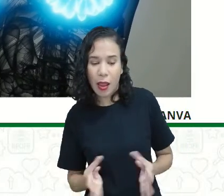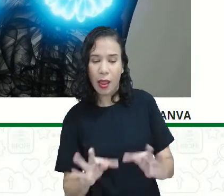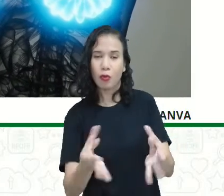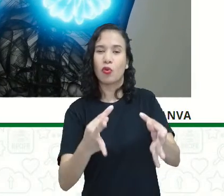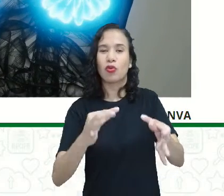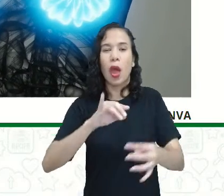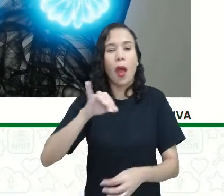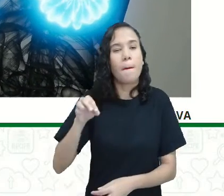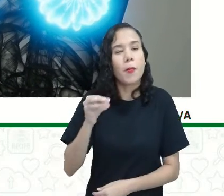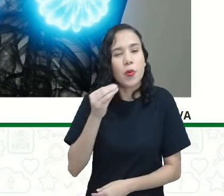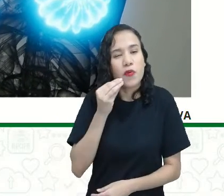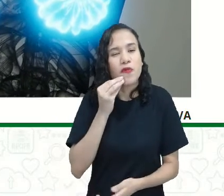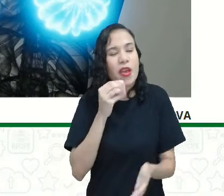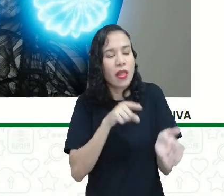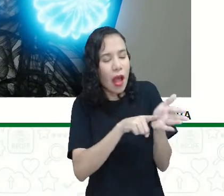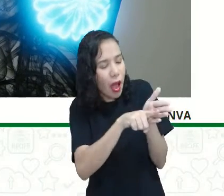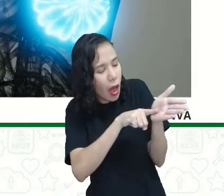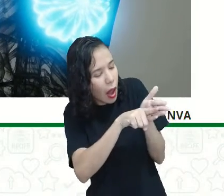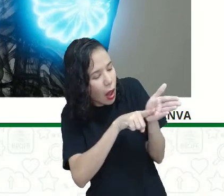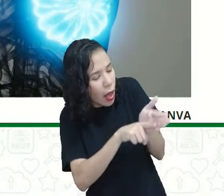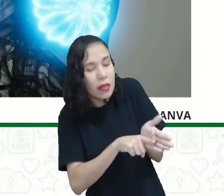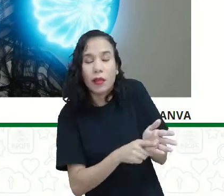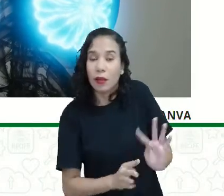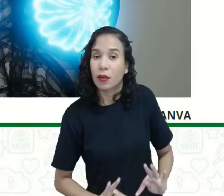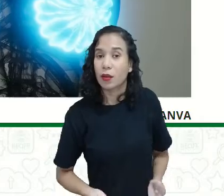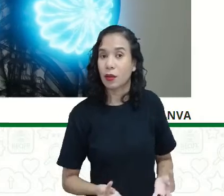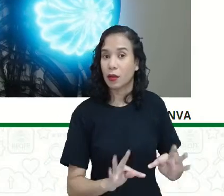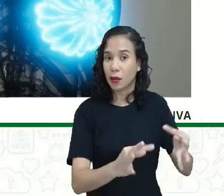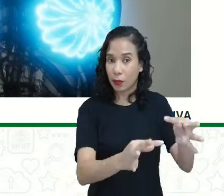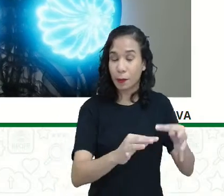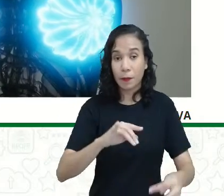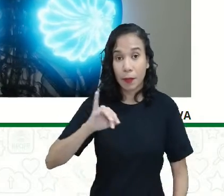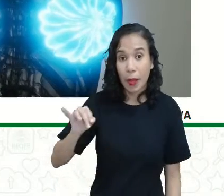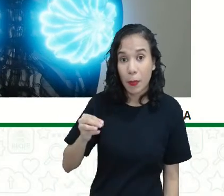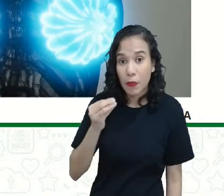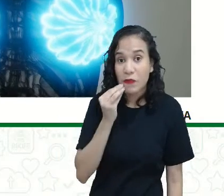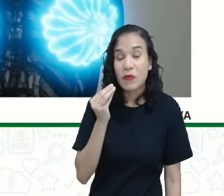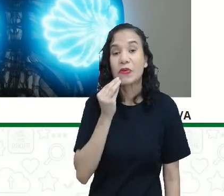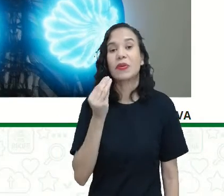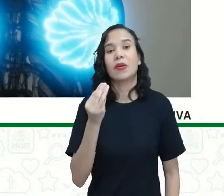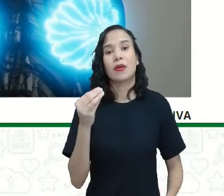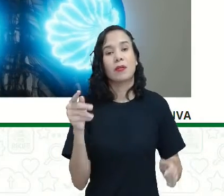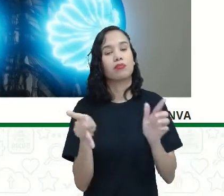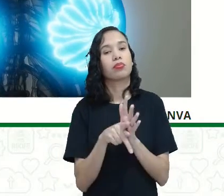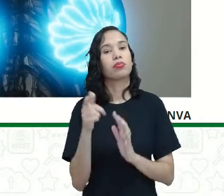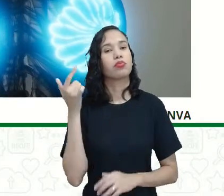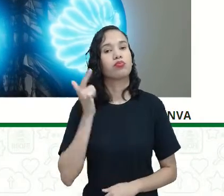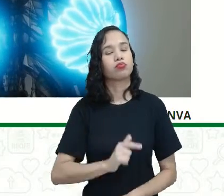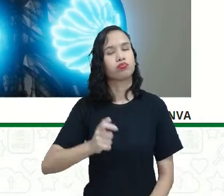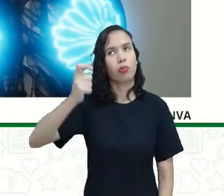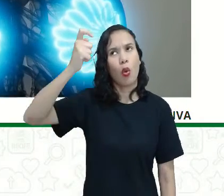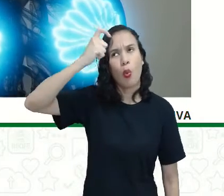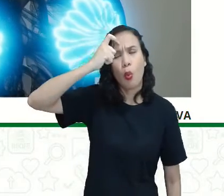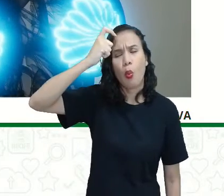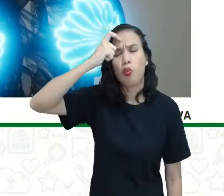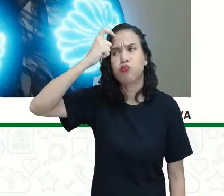esses exames que estão cada vez mais tecnológicos, aproveitar a oportunidade para se conscientizar,